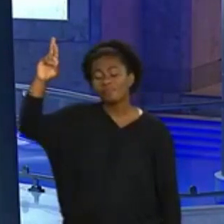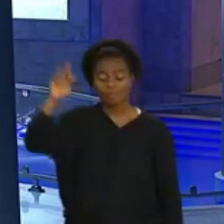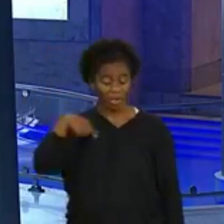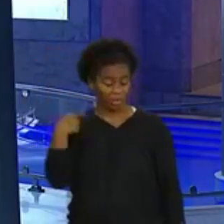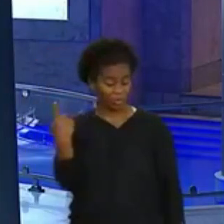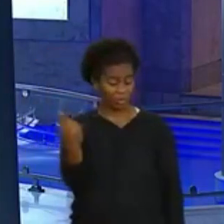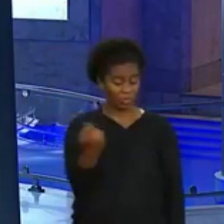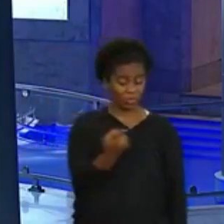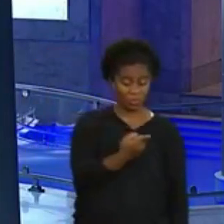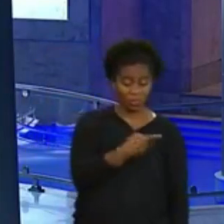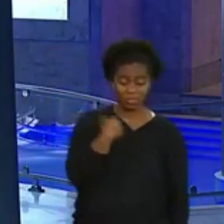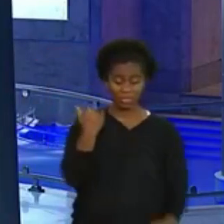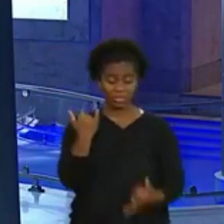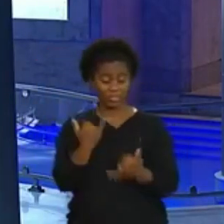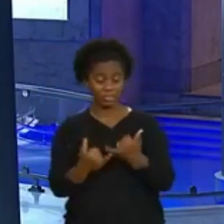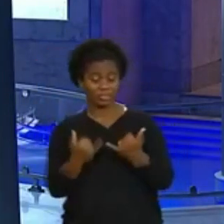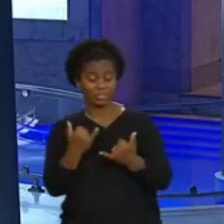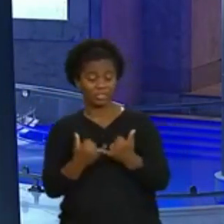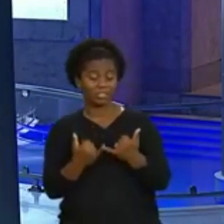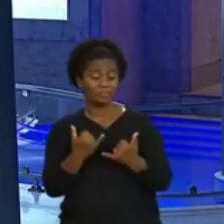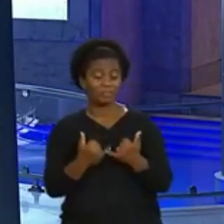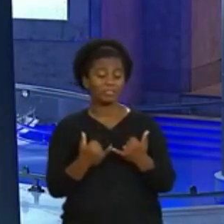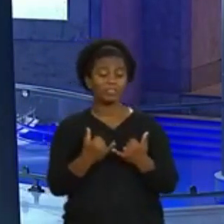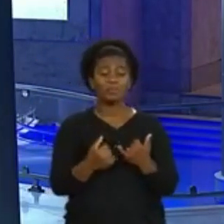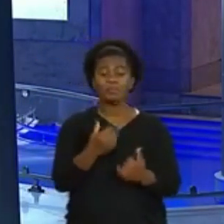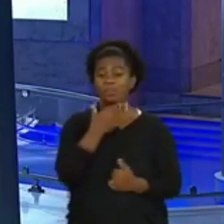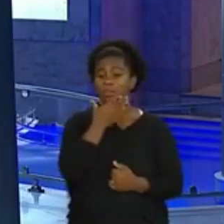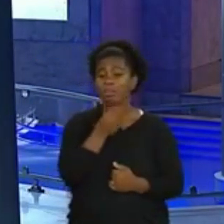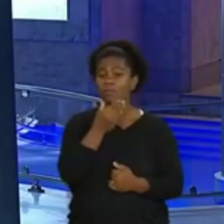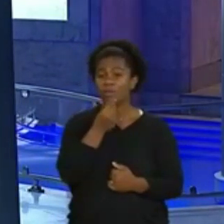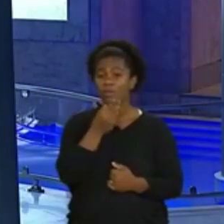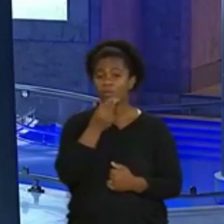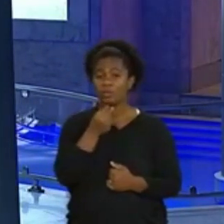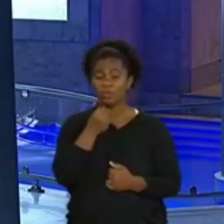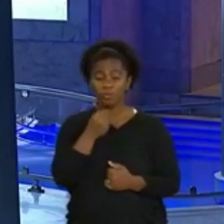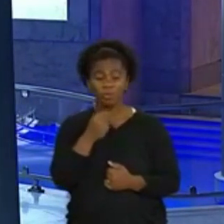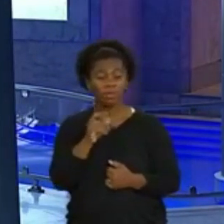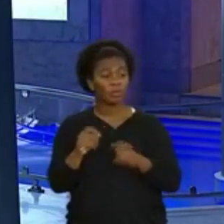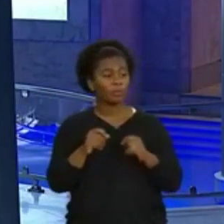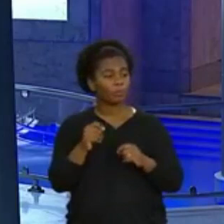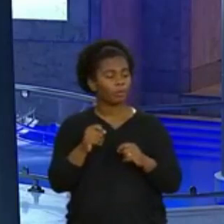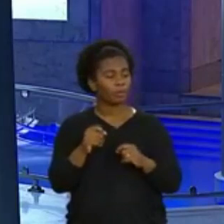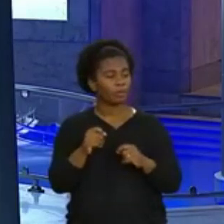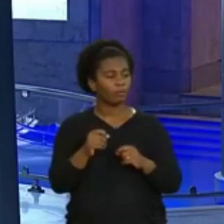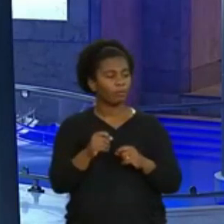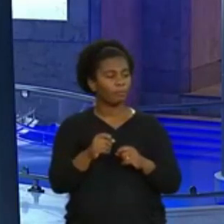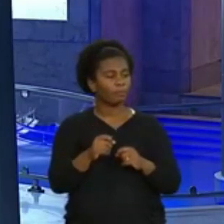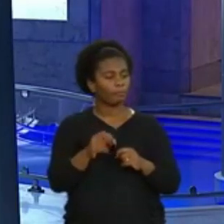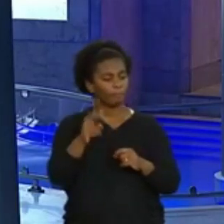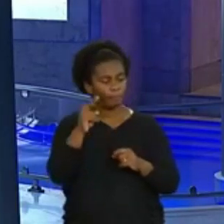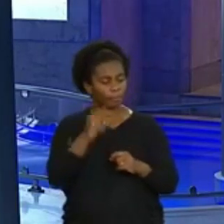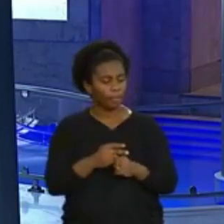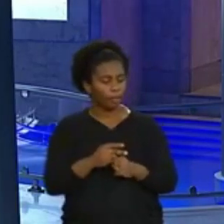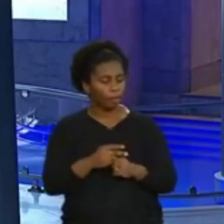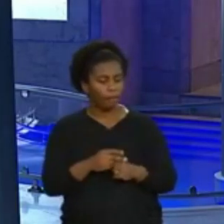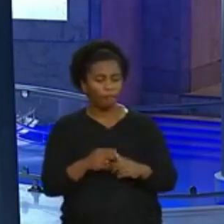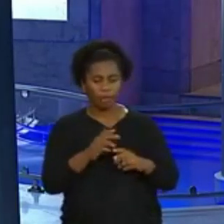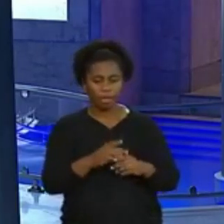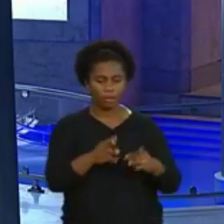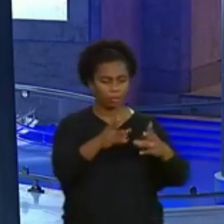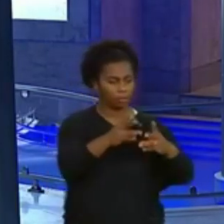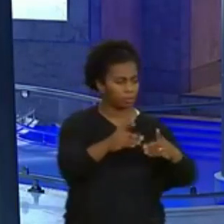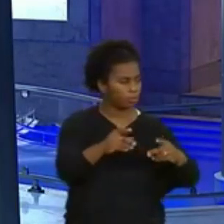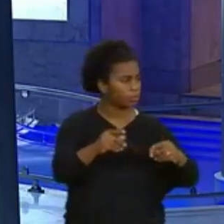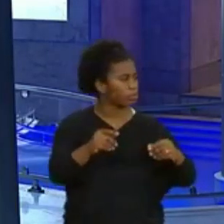somos como aquele homem que achou no campo um tesouro. Ninguém tinha achado, ninguém